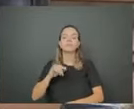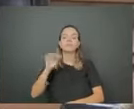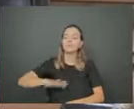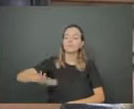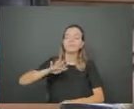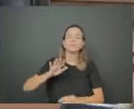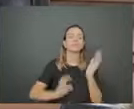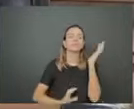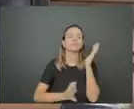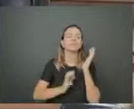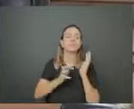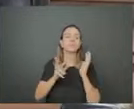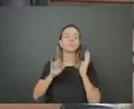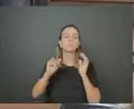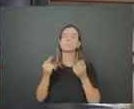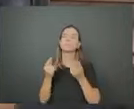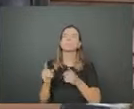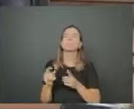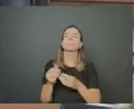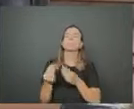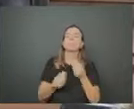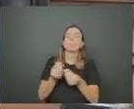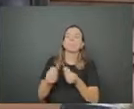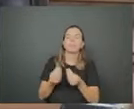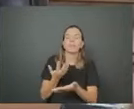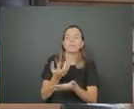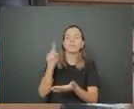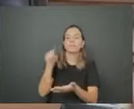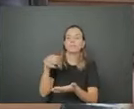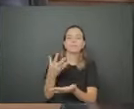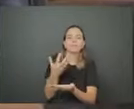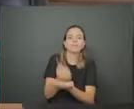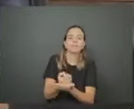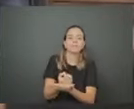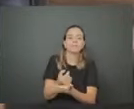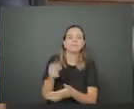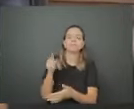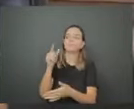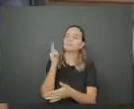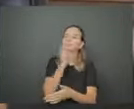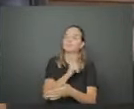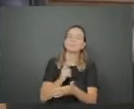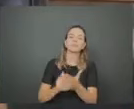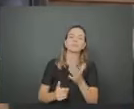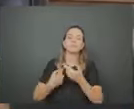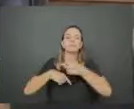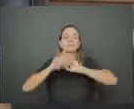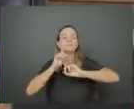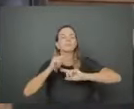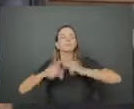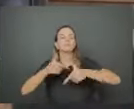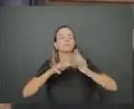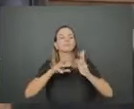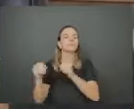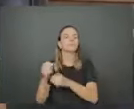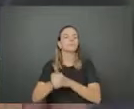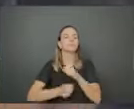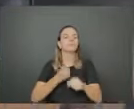instituição, protocolar. E o senhor está de parabéns pelo trabalho que tem feito em todo esse ano. A minha pergunta é